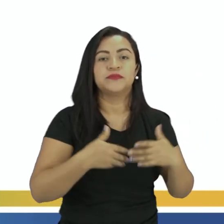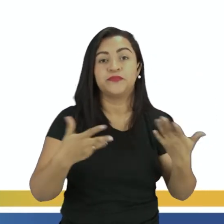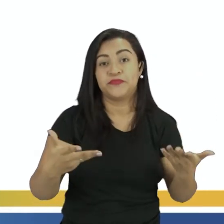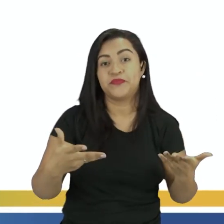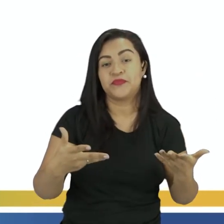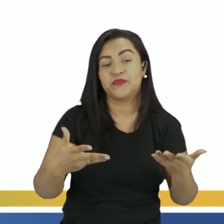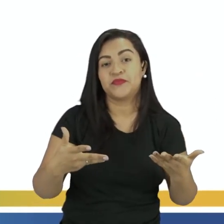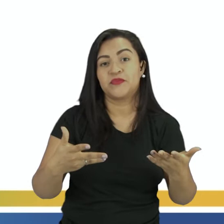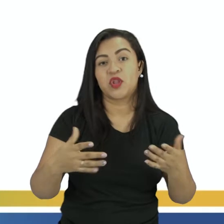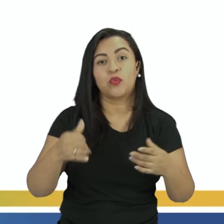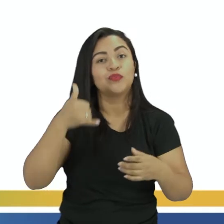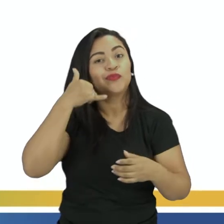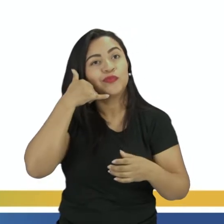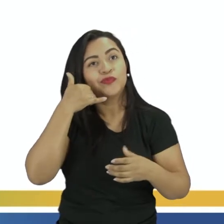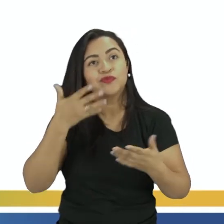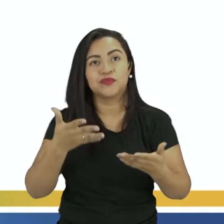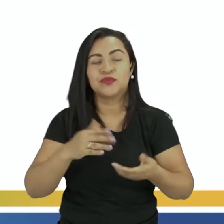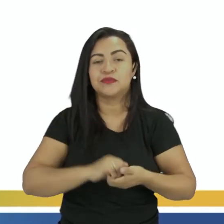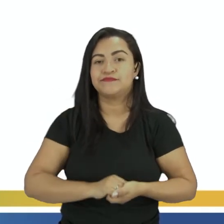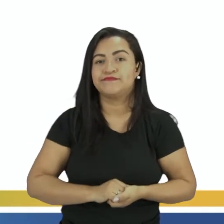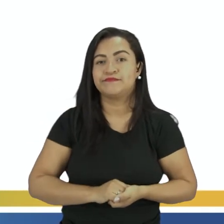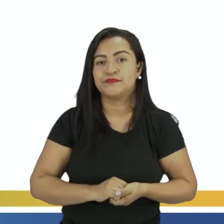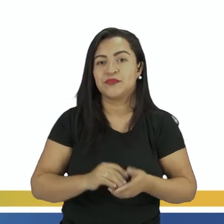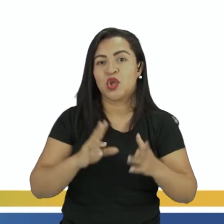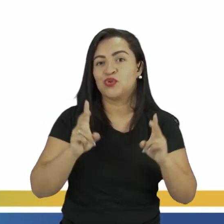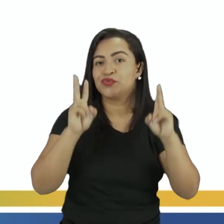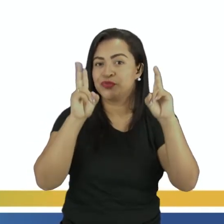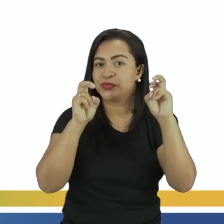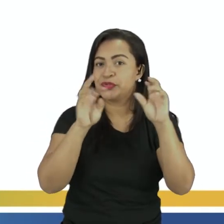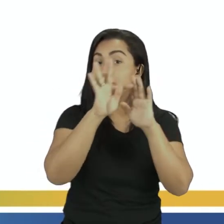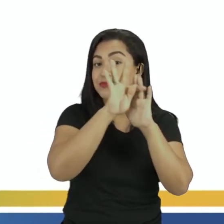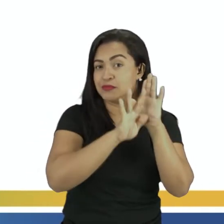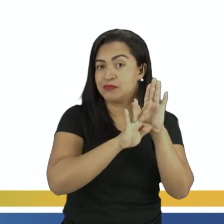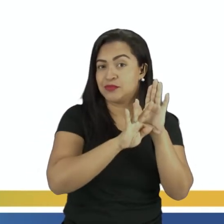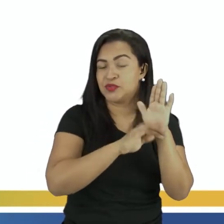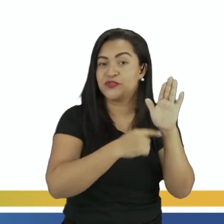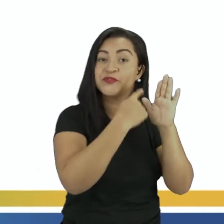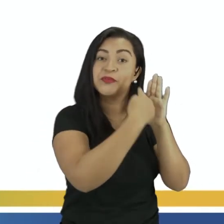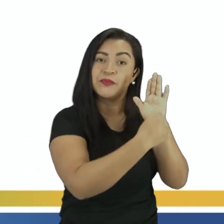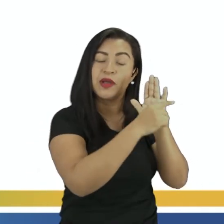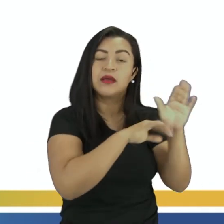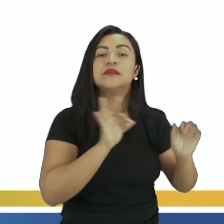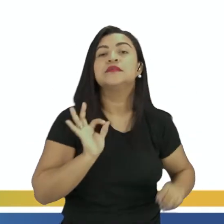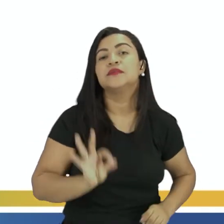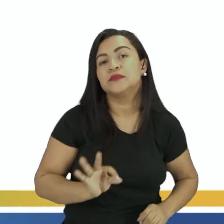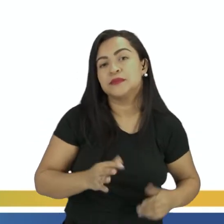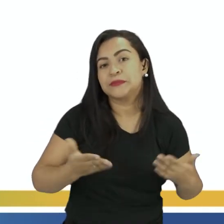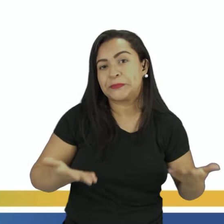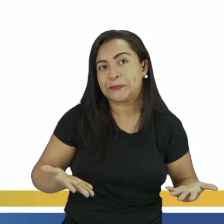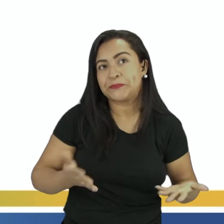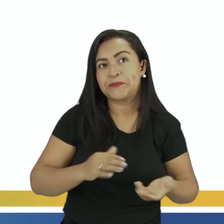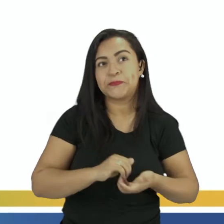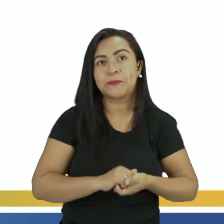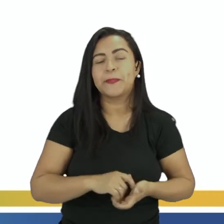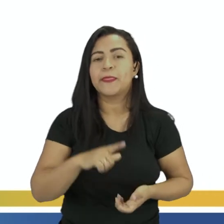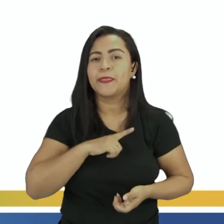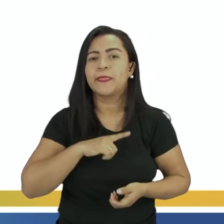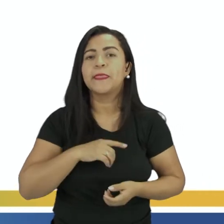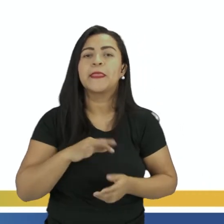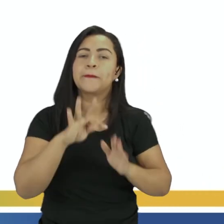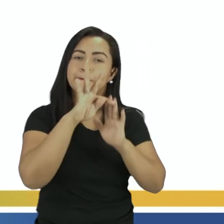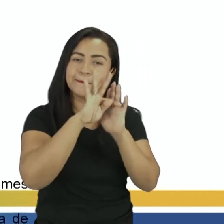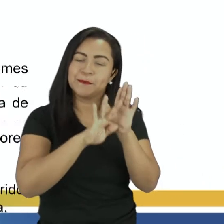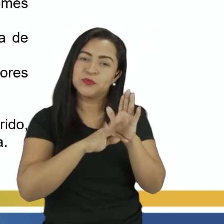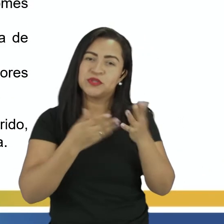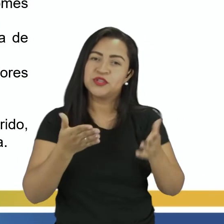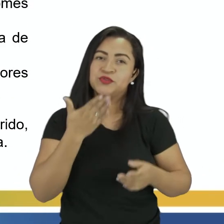telefônica de celular. Em relação a esse texto, vamos marcar a opção correta. Tá? Nós temos um texto e vamos ver o que